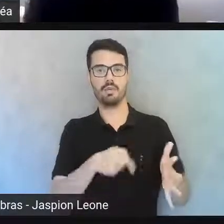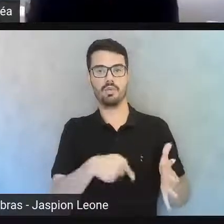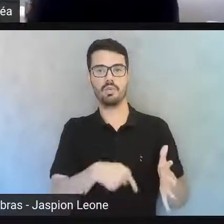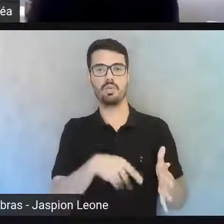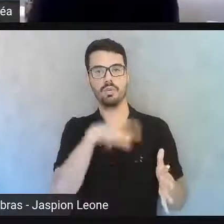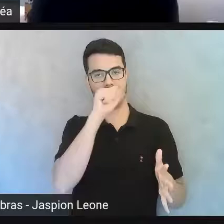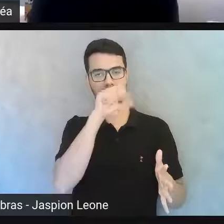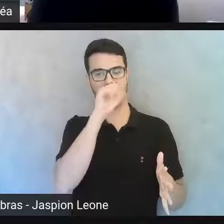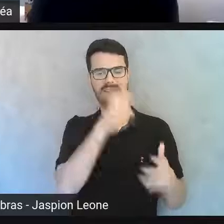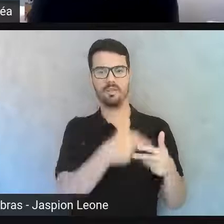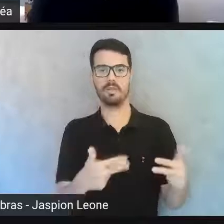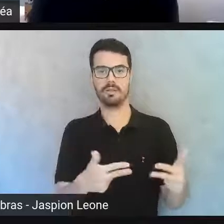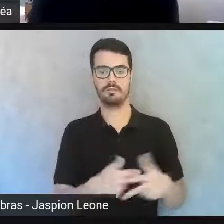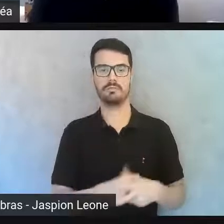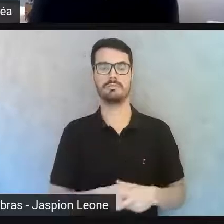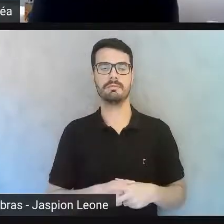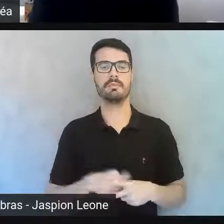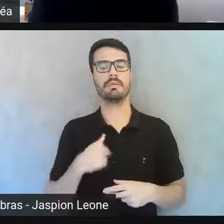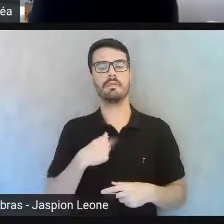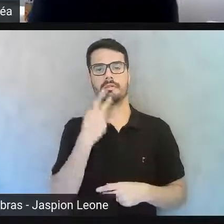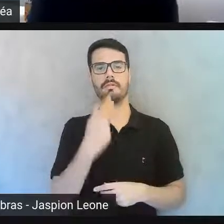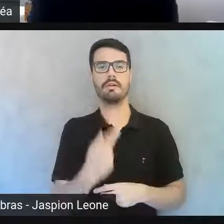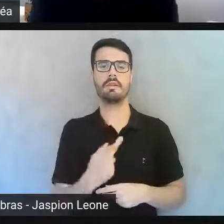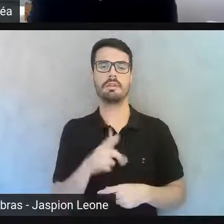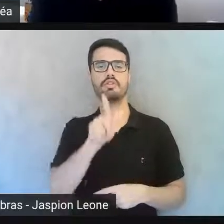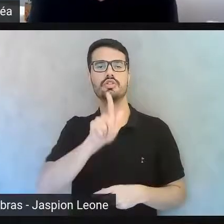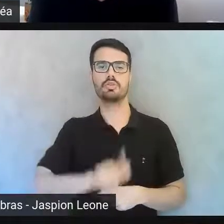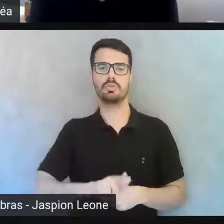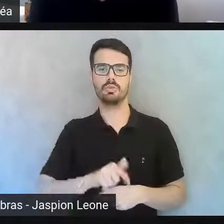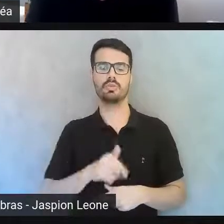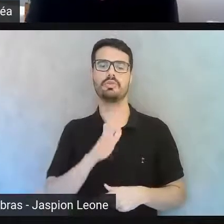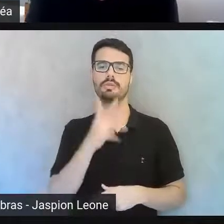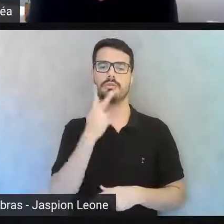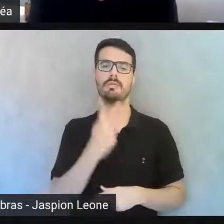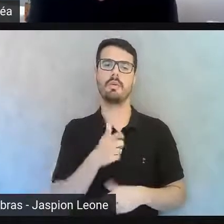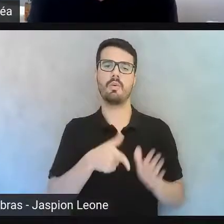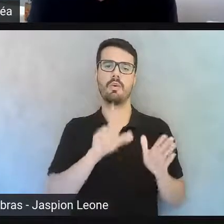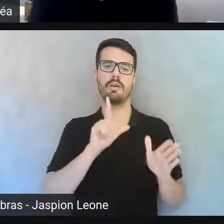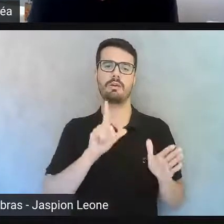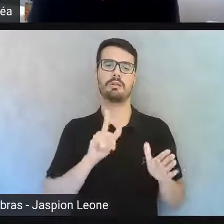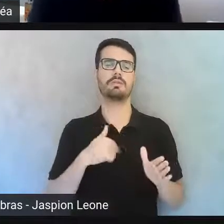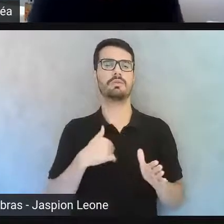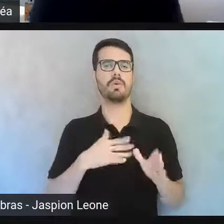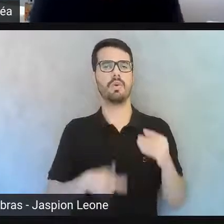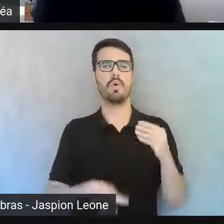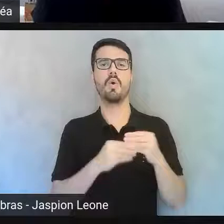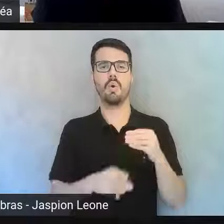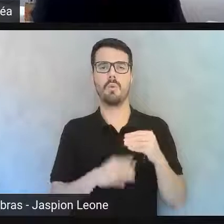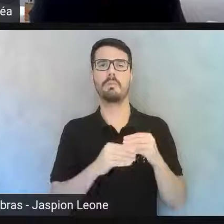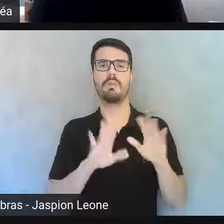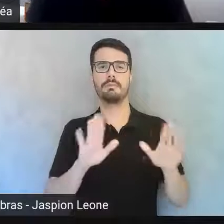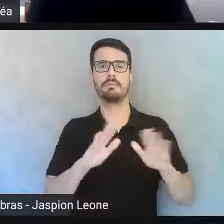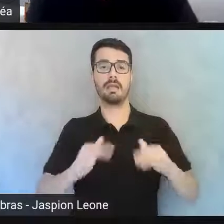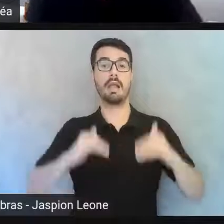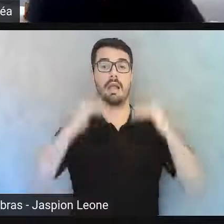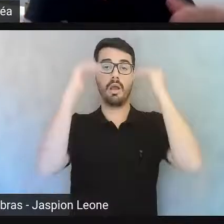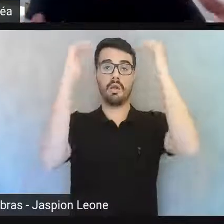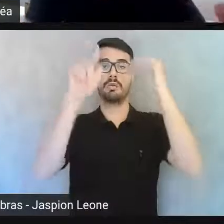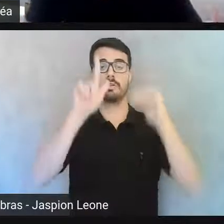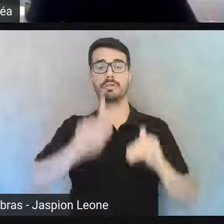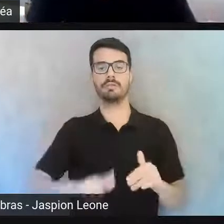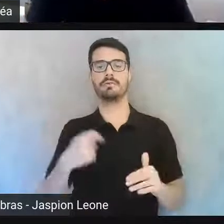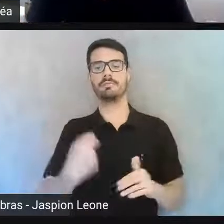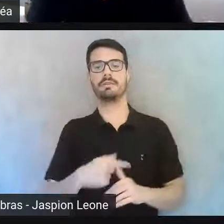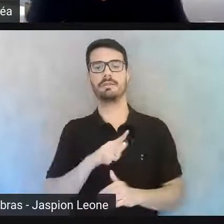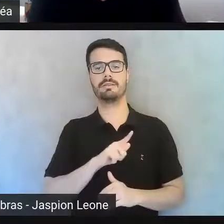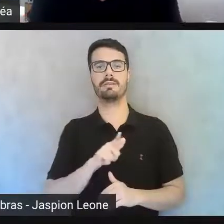né? O gestor, a gente já disse isso, né? Só complementando, a alta administração tinha que ter um cenário